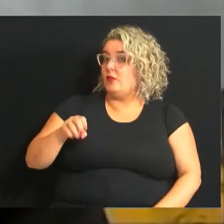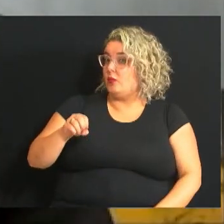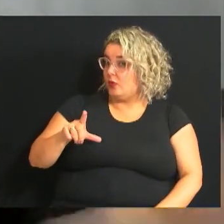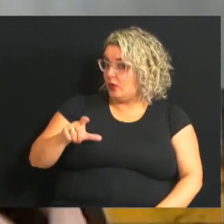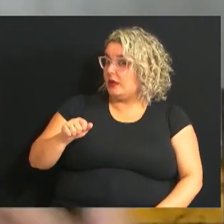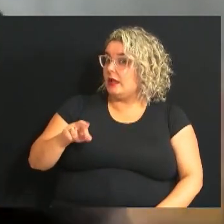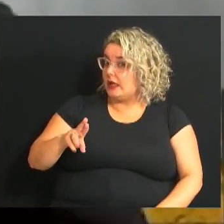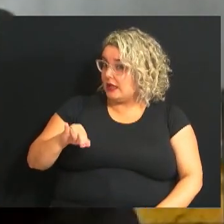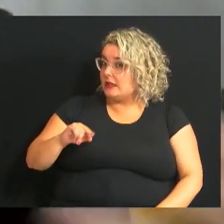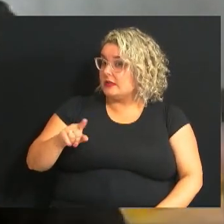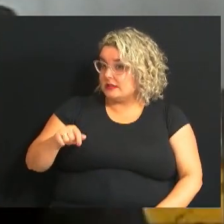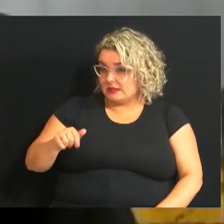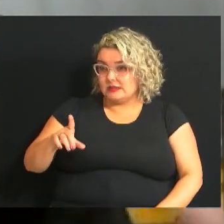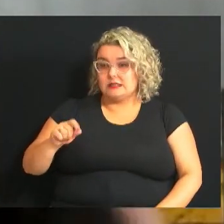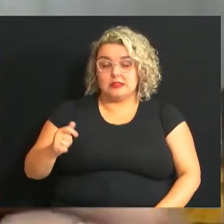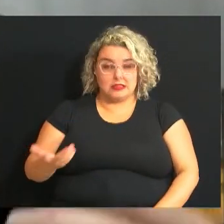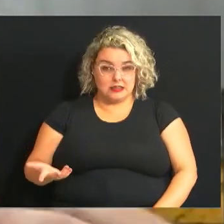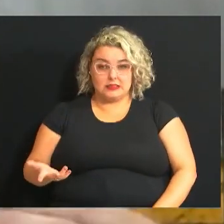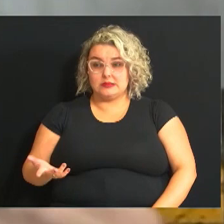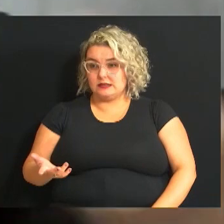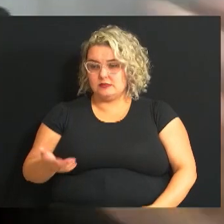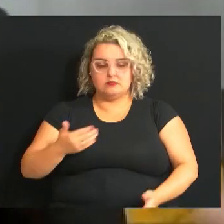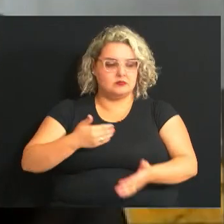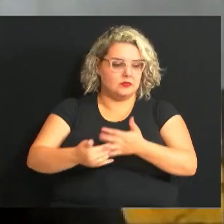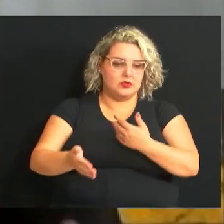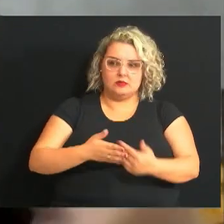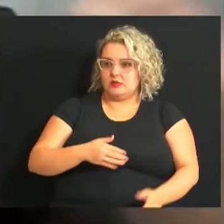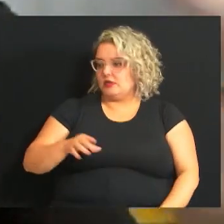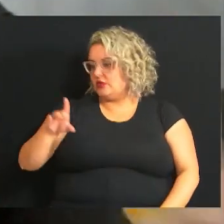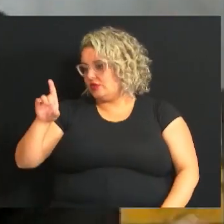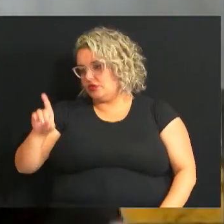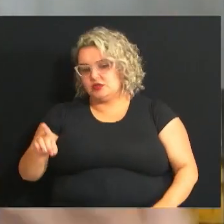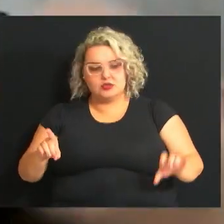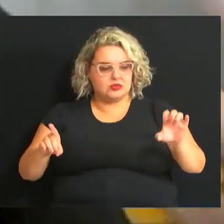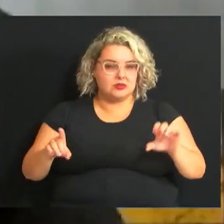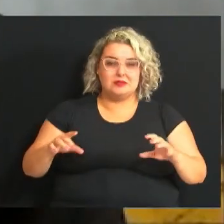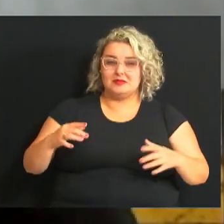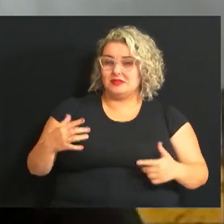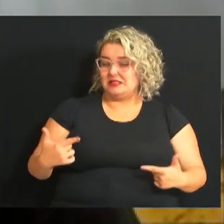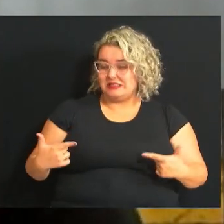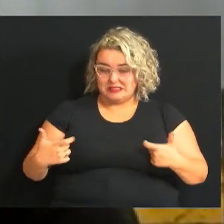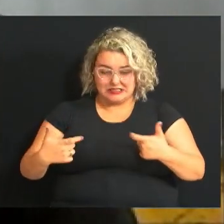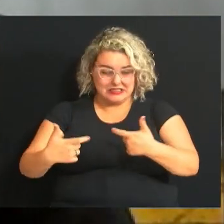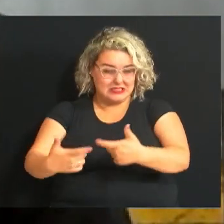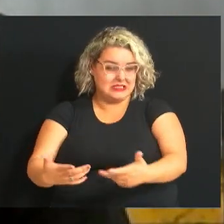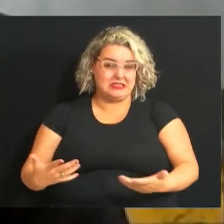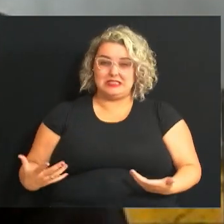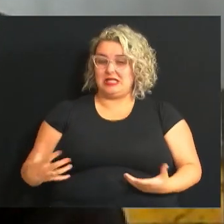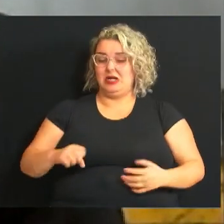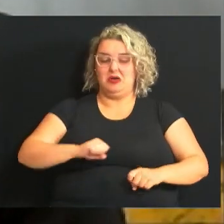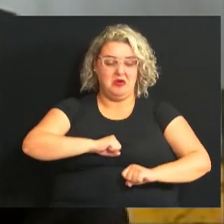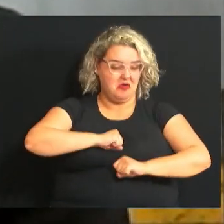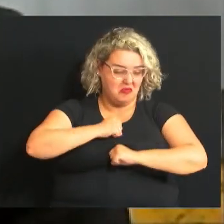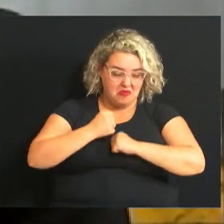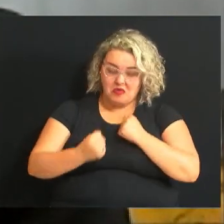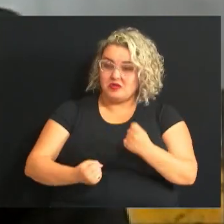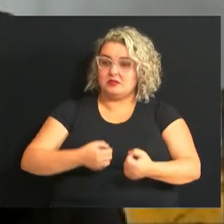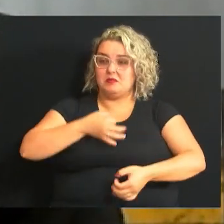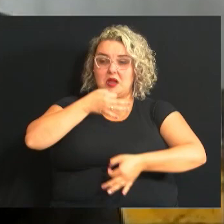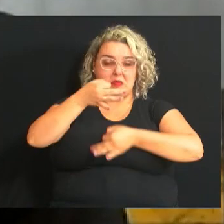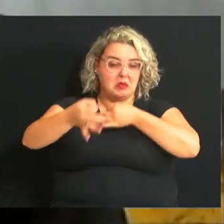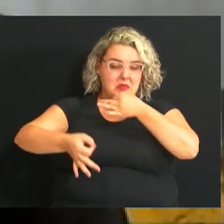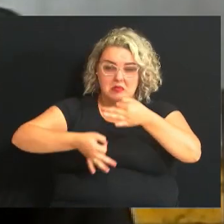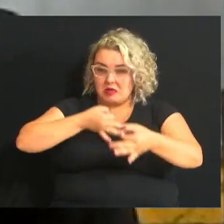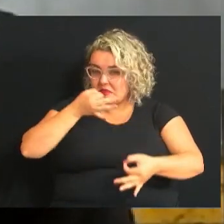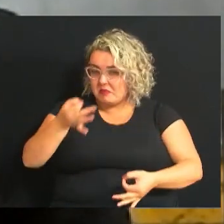Você via que, independente do lado, sempre tinha muita guerra, muito ódio ali no discurso. Então, eu